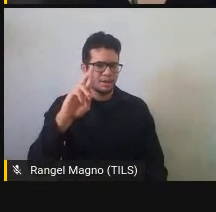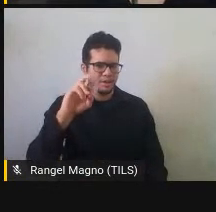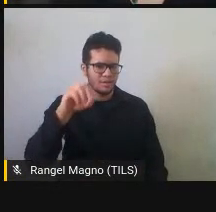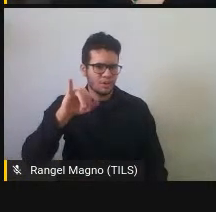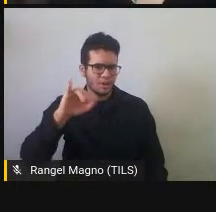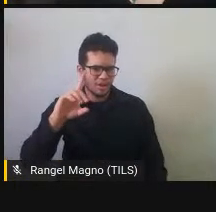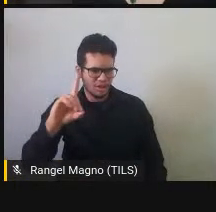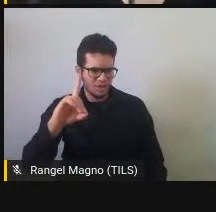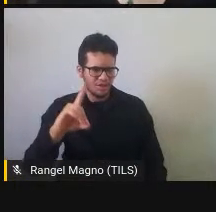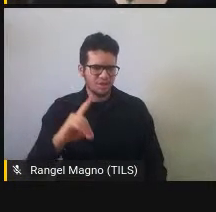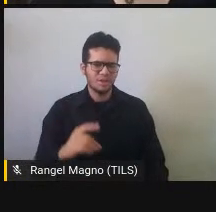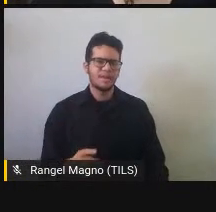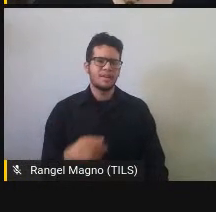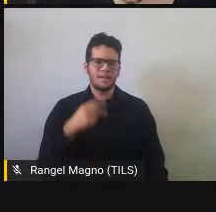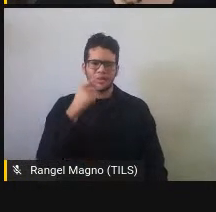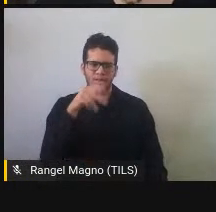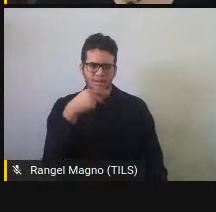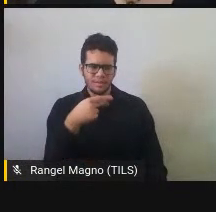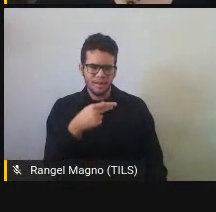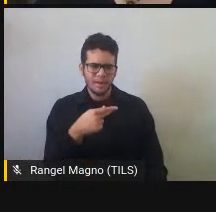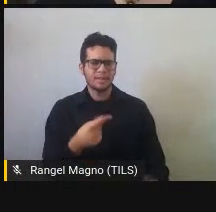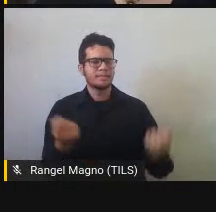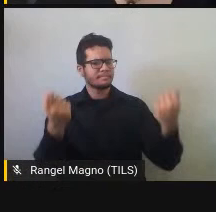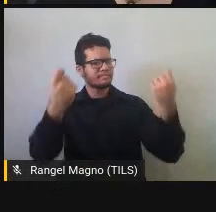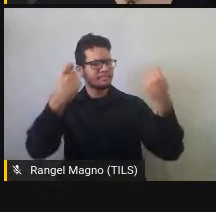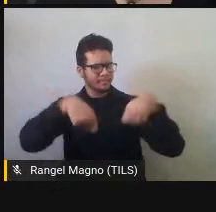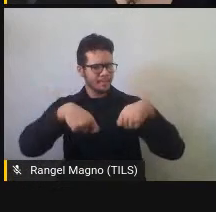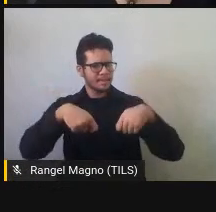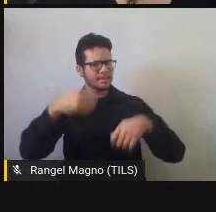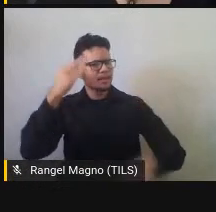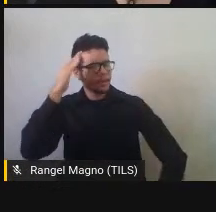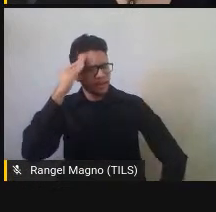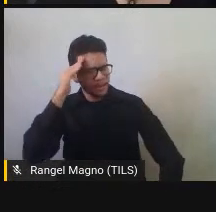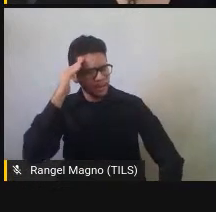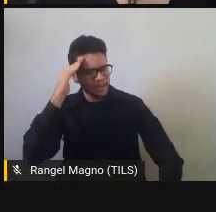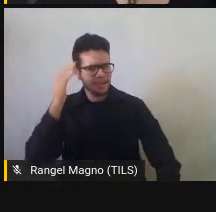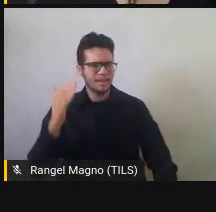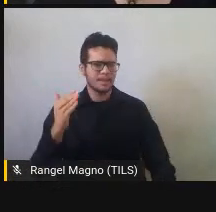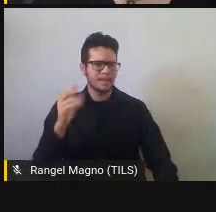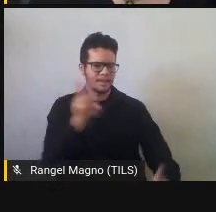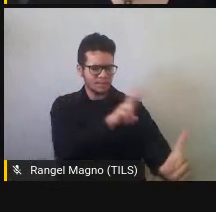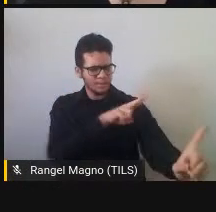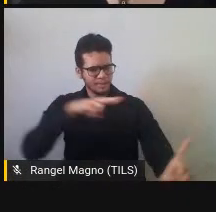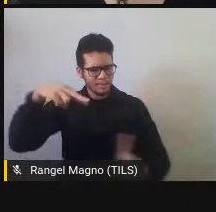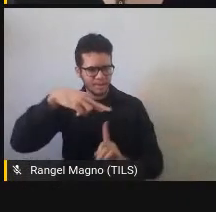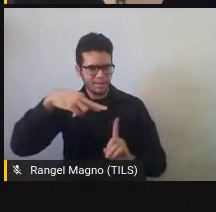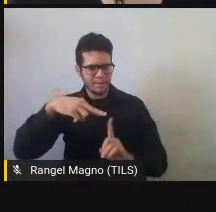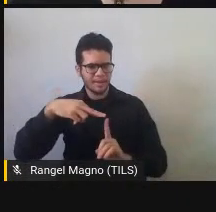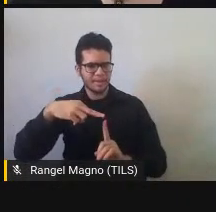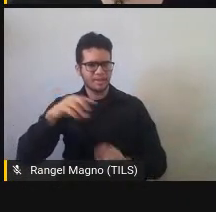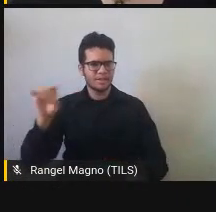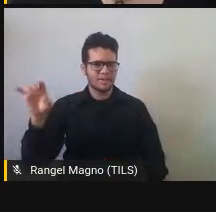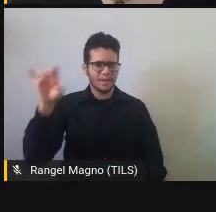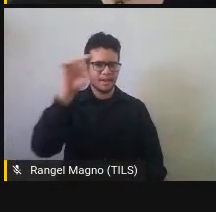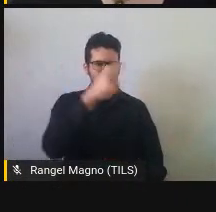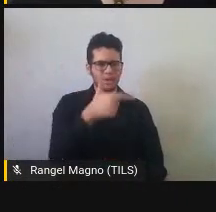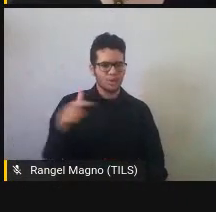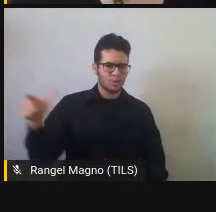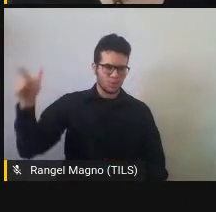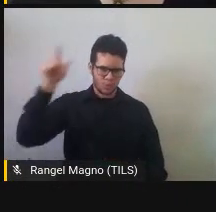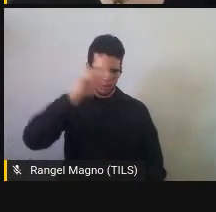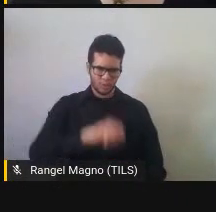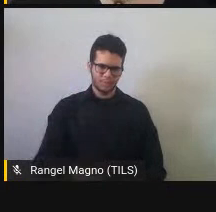empreitada nos franquear uma possibilidade de entender a pertinência dessas observações de Saussure